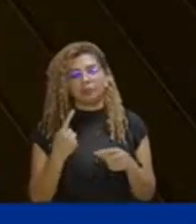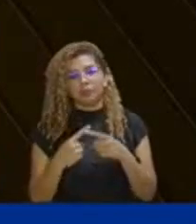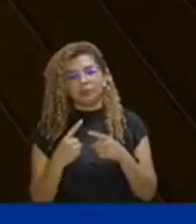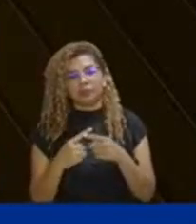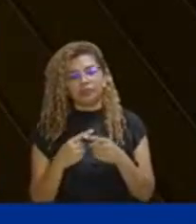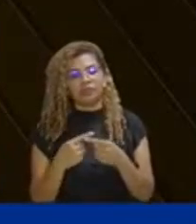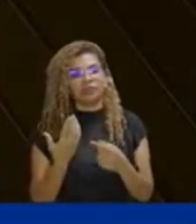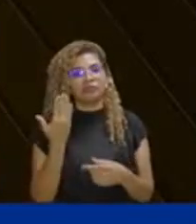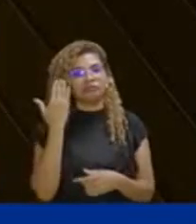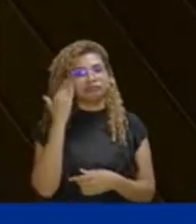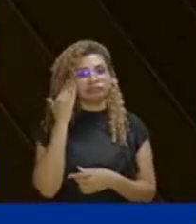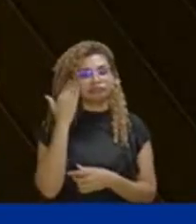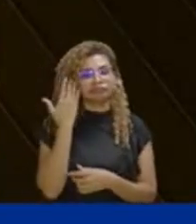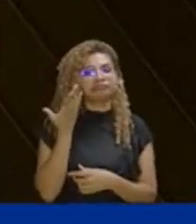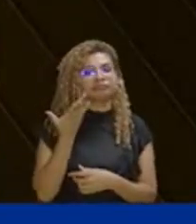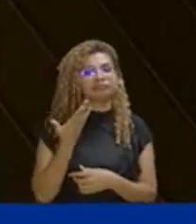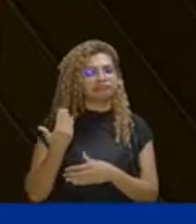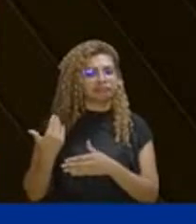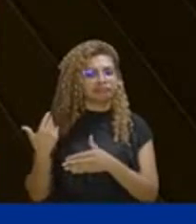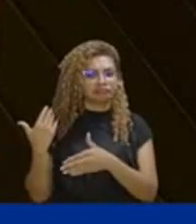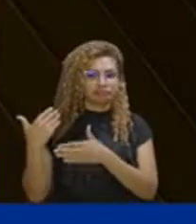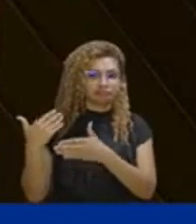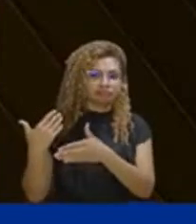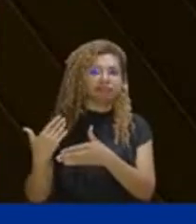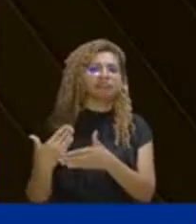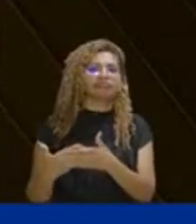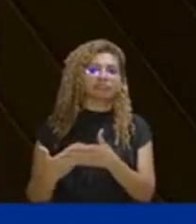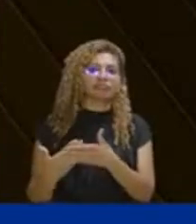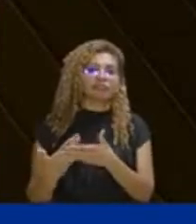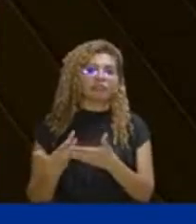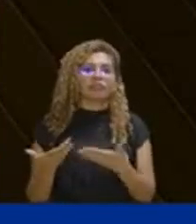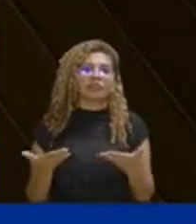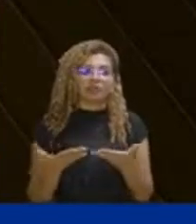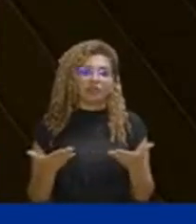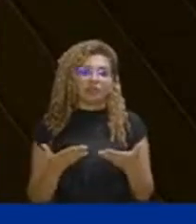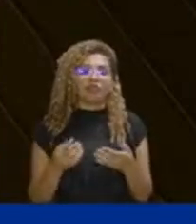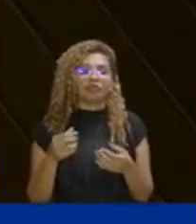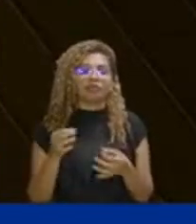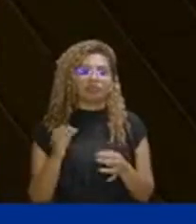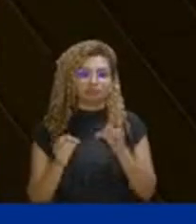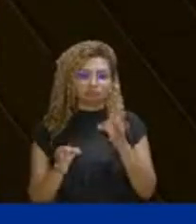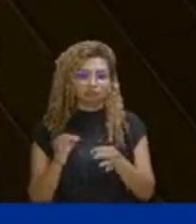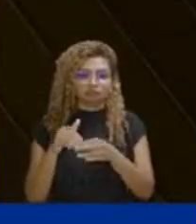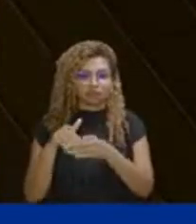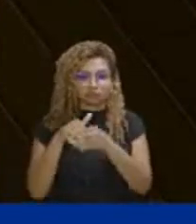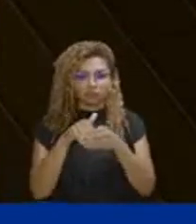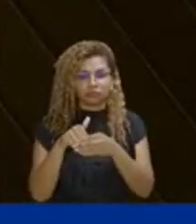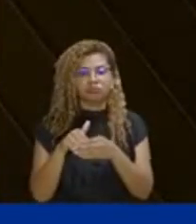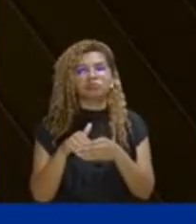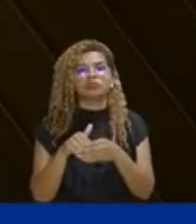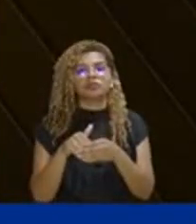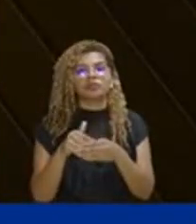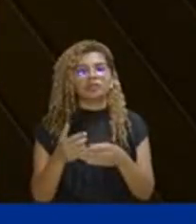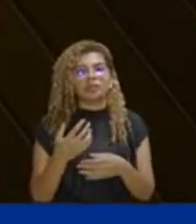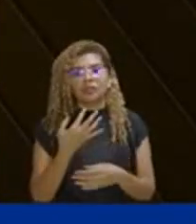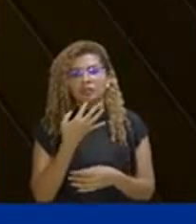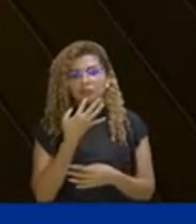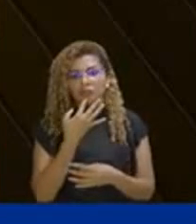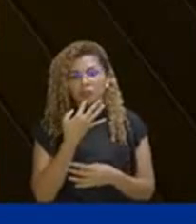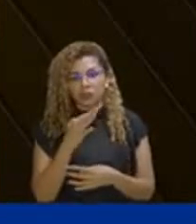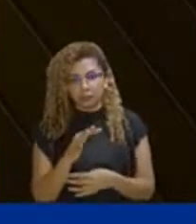entender, resta violado o princípio da dialeticidade. Ocorre que este tribunal, em caso semelhante, afastou essa alegação e conheceu do